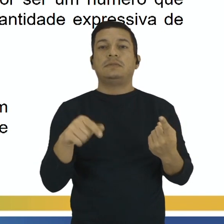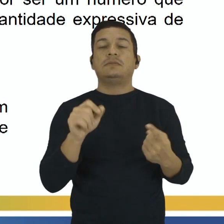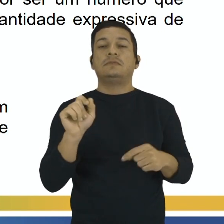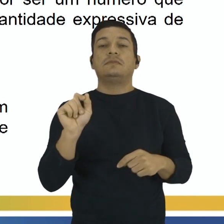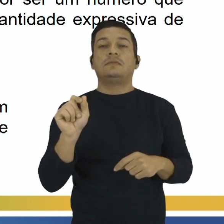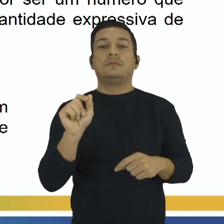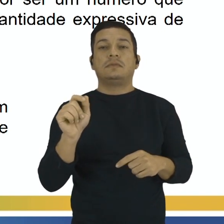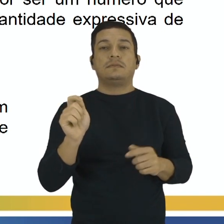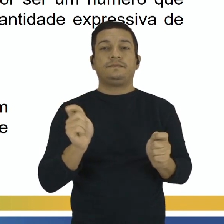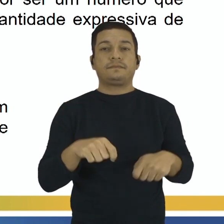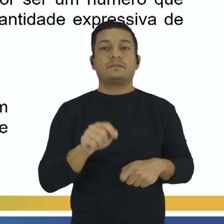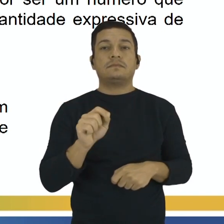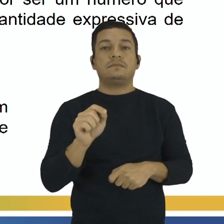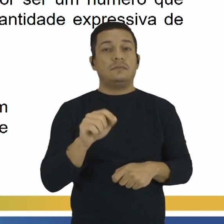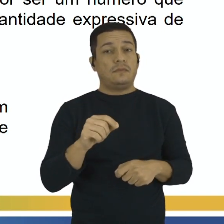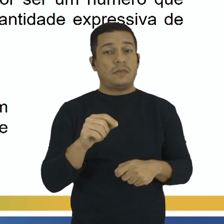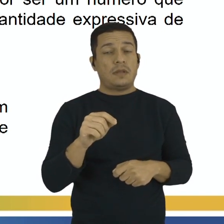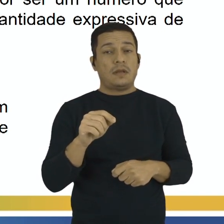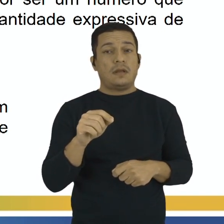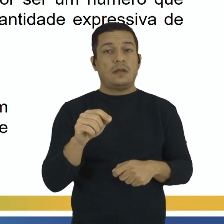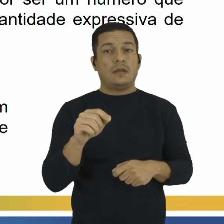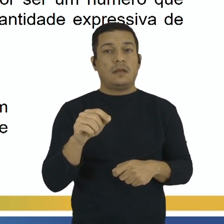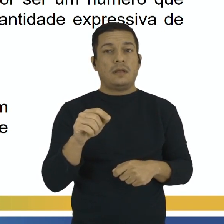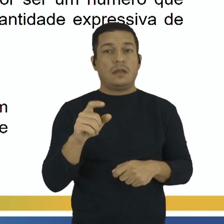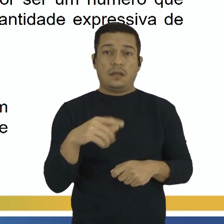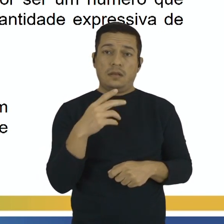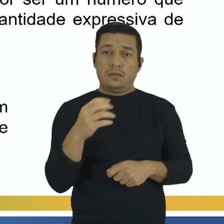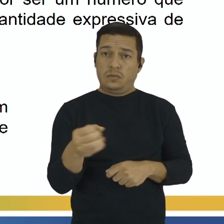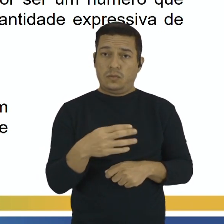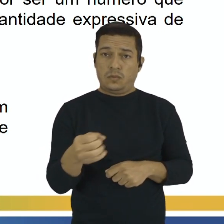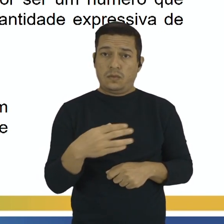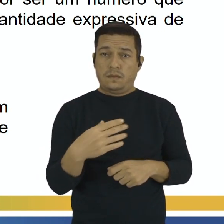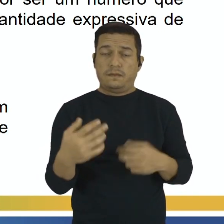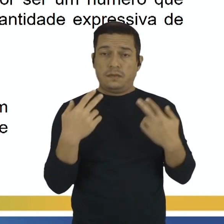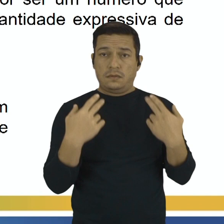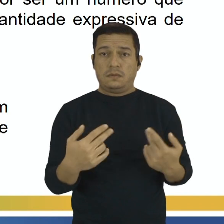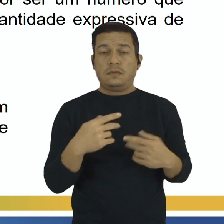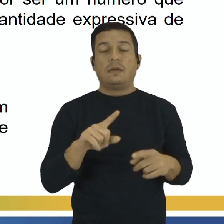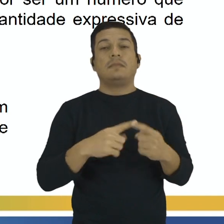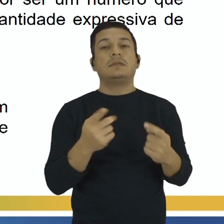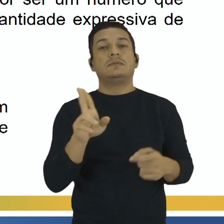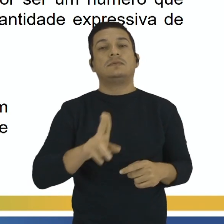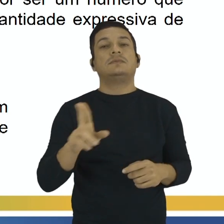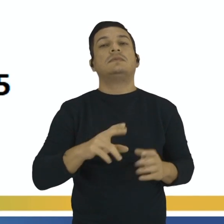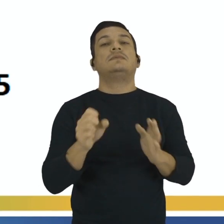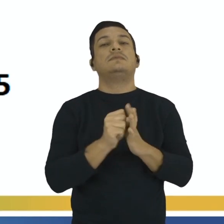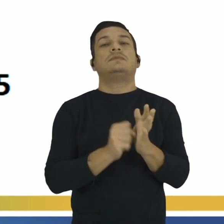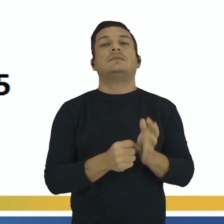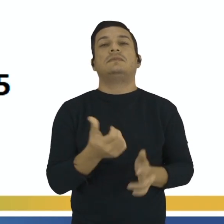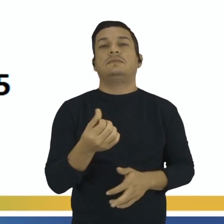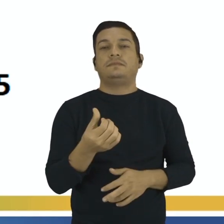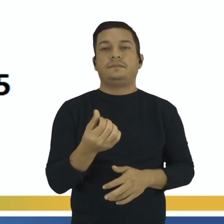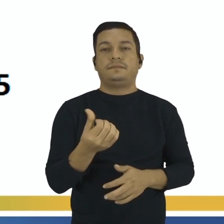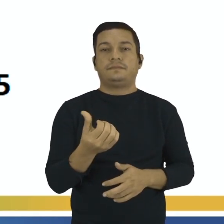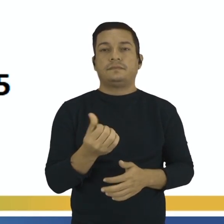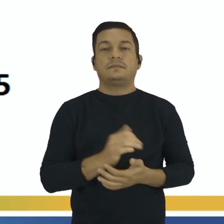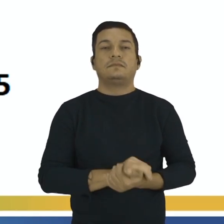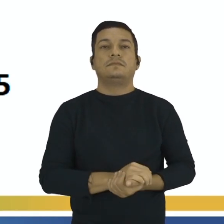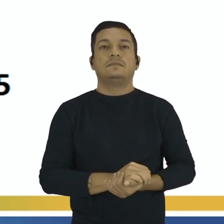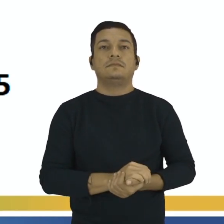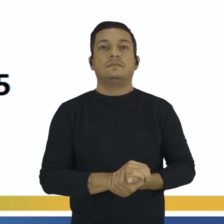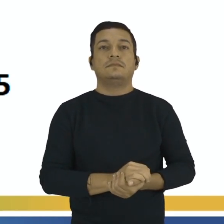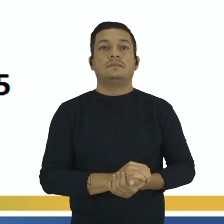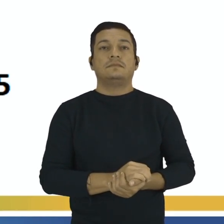que, embora seja atual, ela já tem sido usada desde o século XVI.